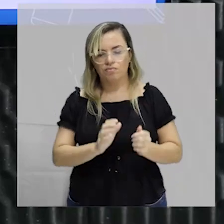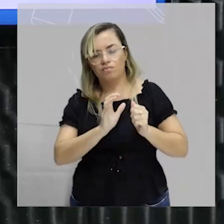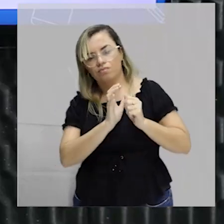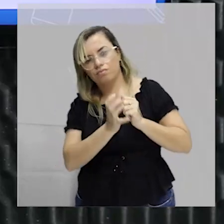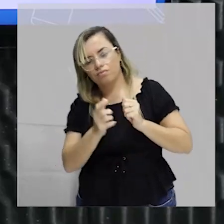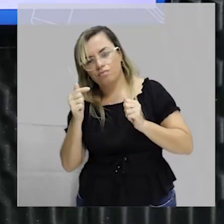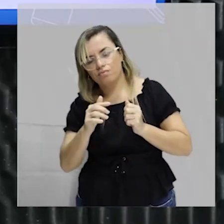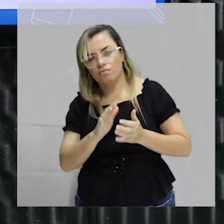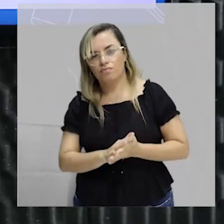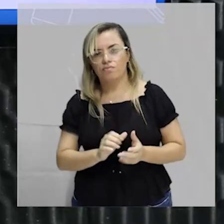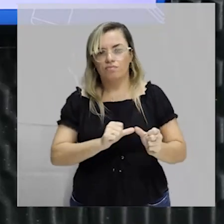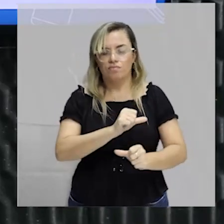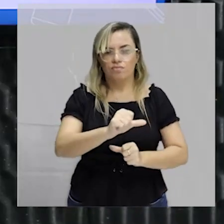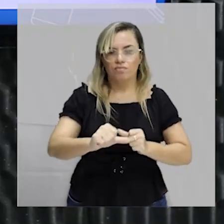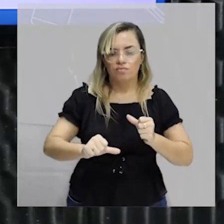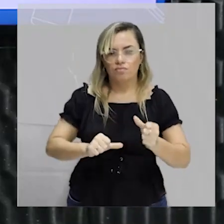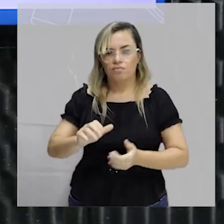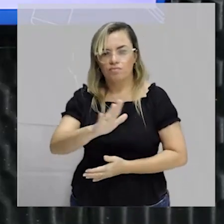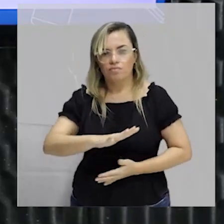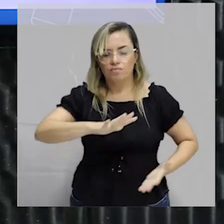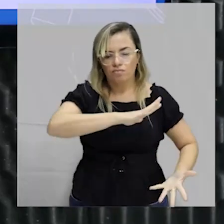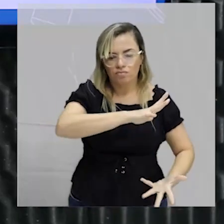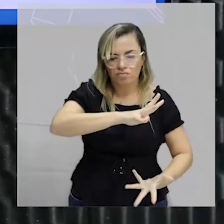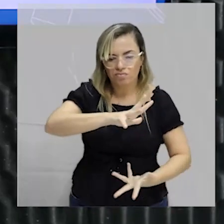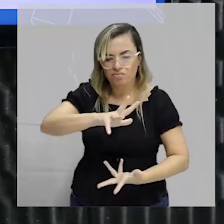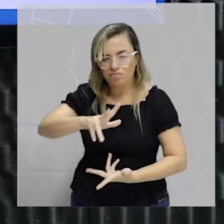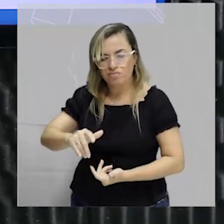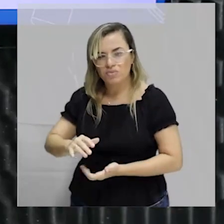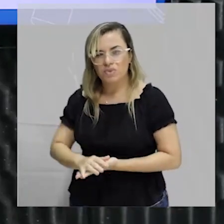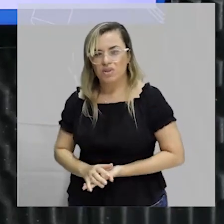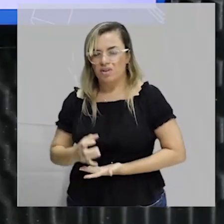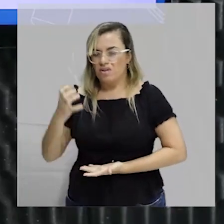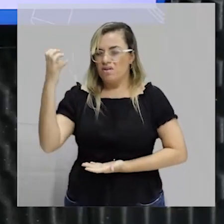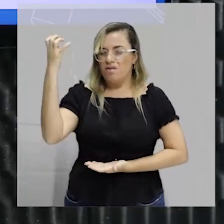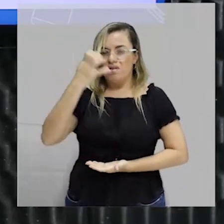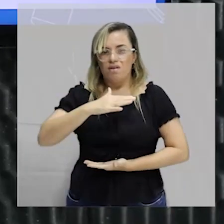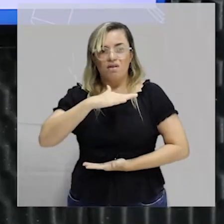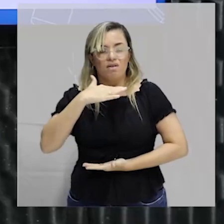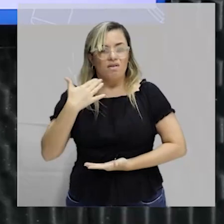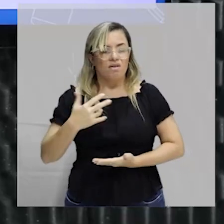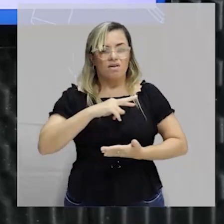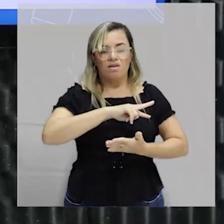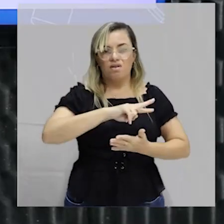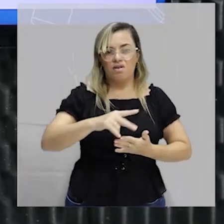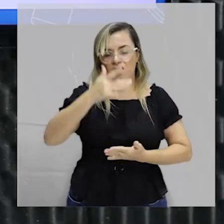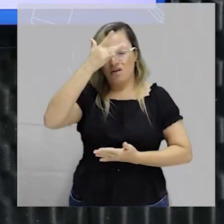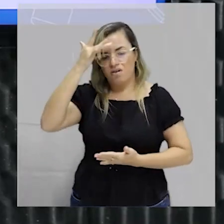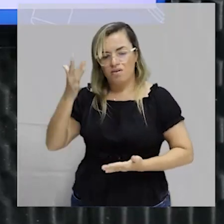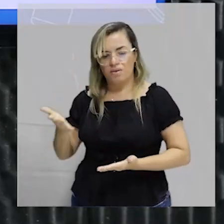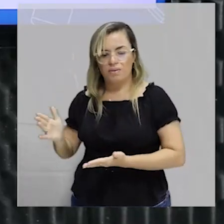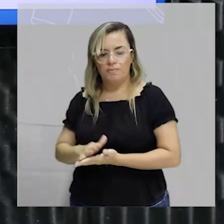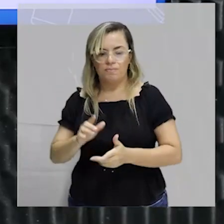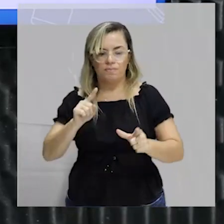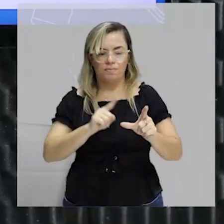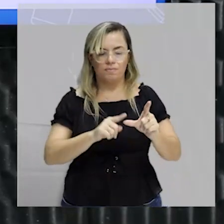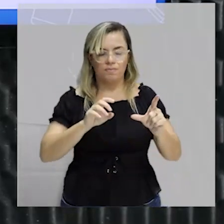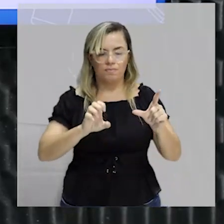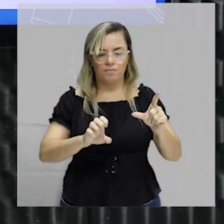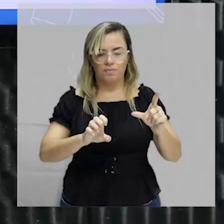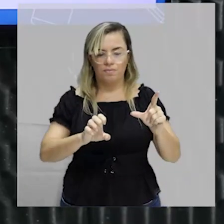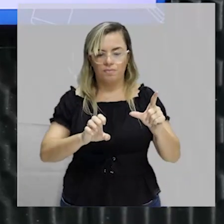alteração ambiental brusca que matou muitas pessoas, tá? Então sobrou a letra E. Os meios